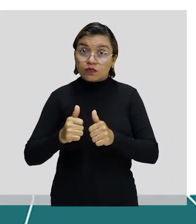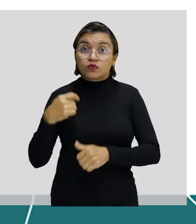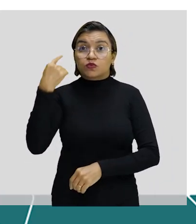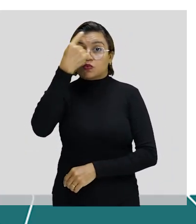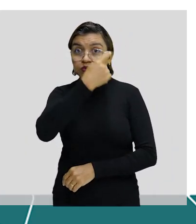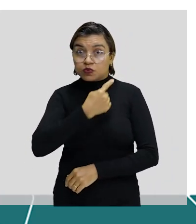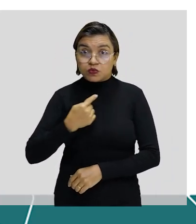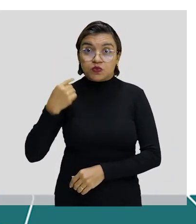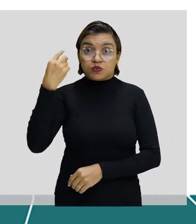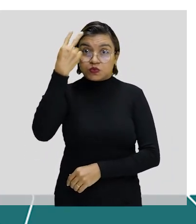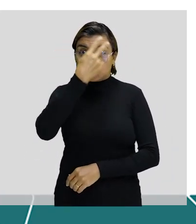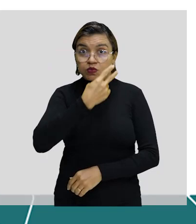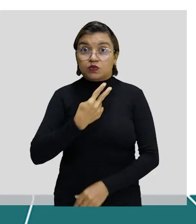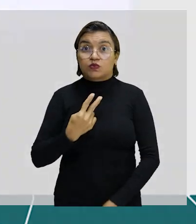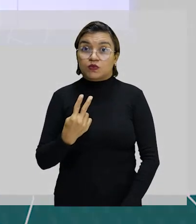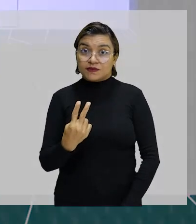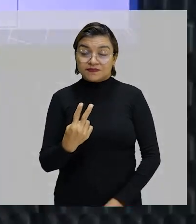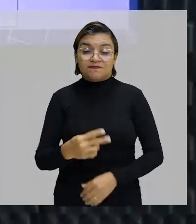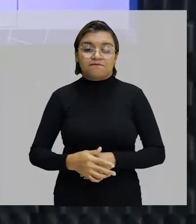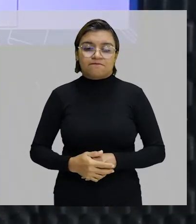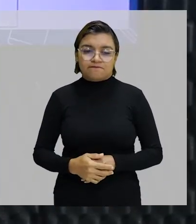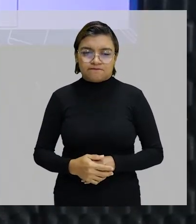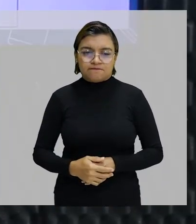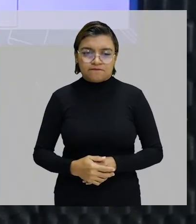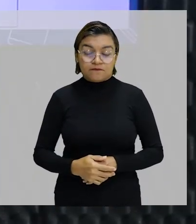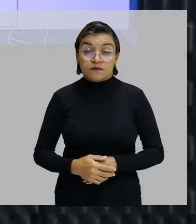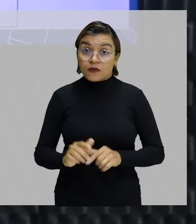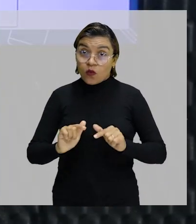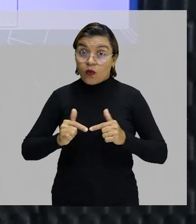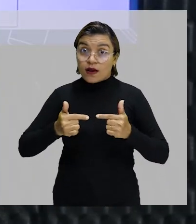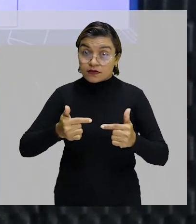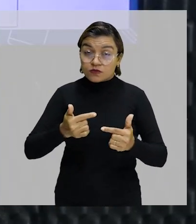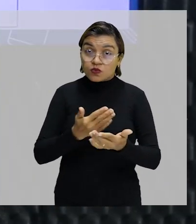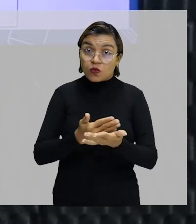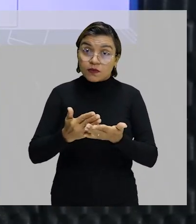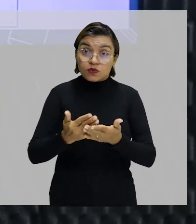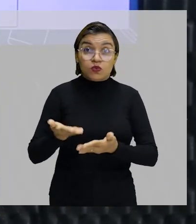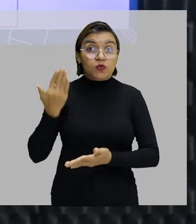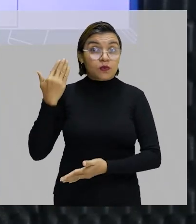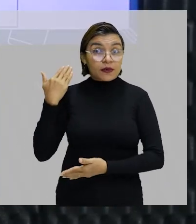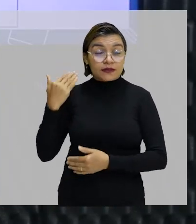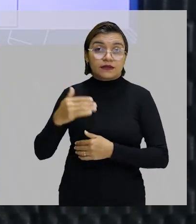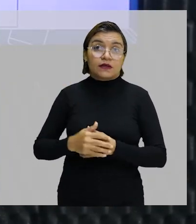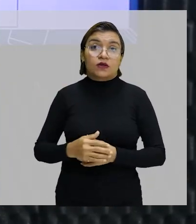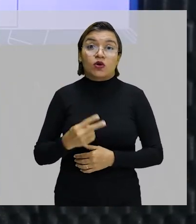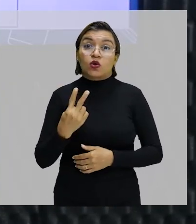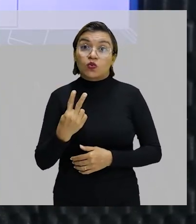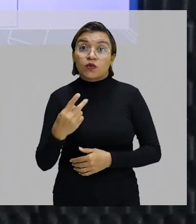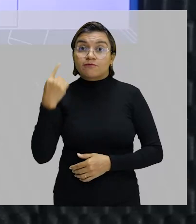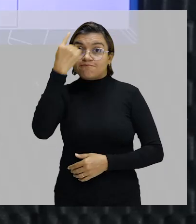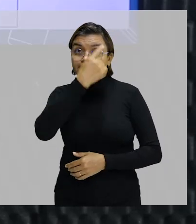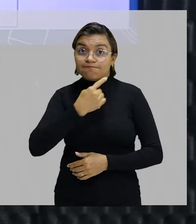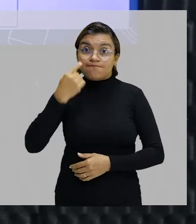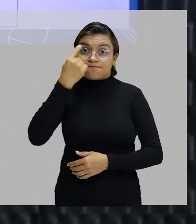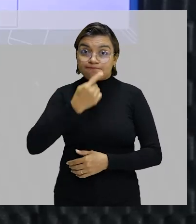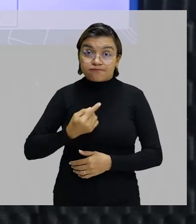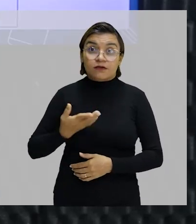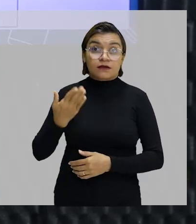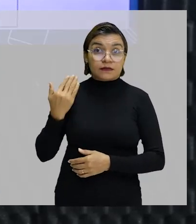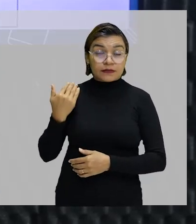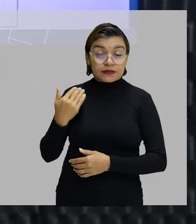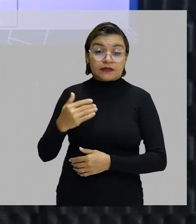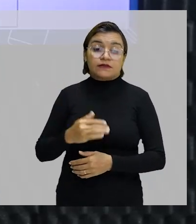para vocês do presente perfeito contínuo? Essa ação começou no passado. Há 2 horas atrás, essa